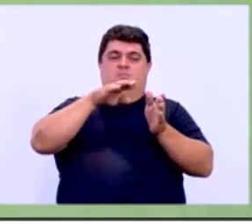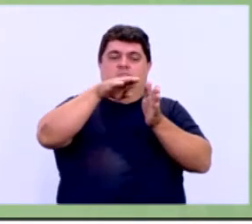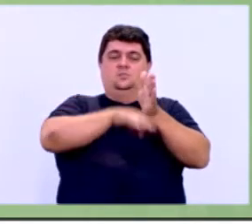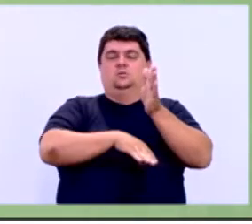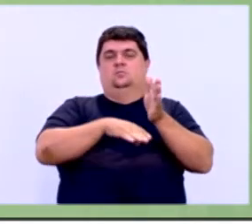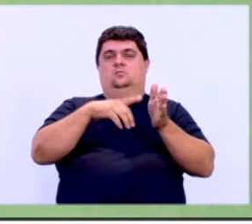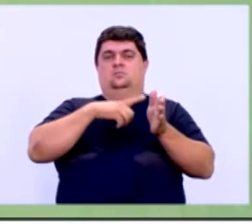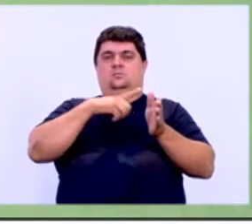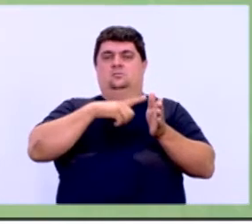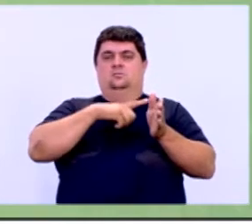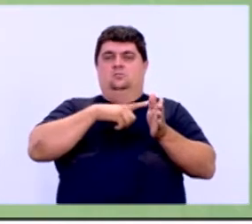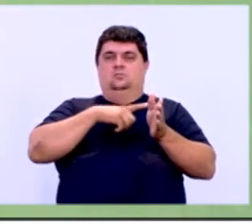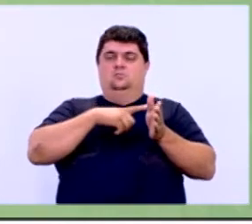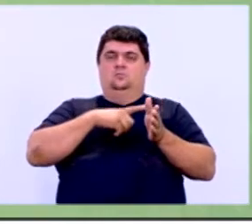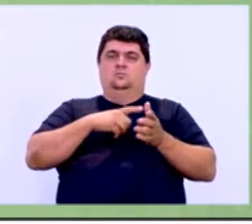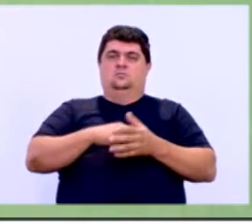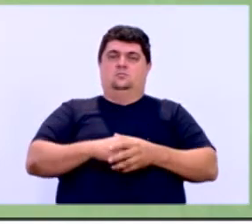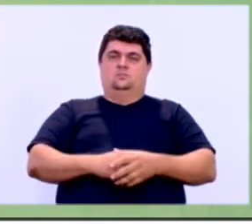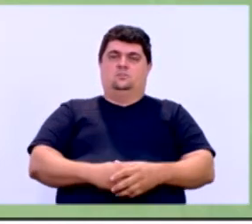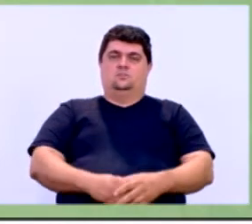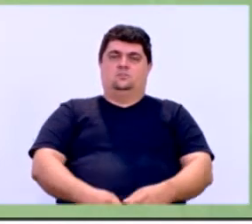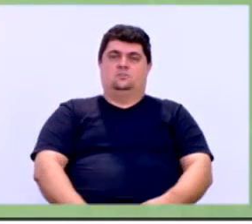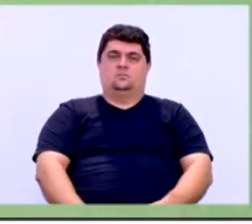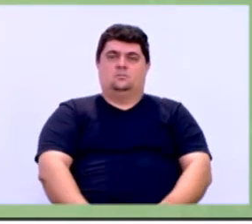ter descontos.